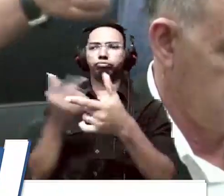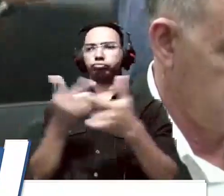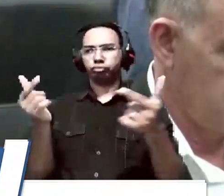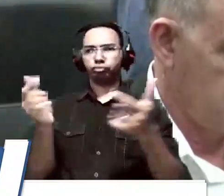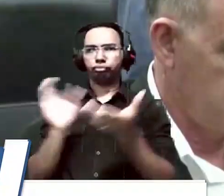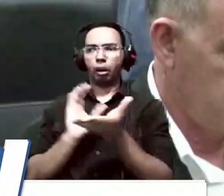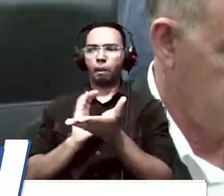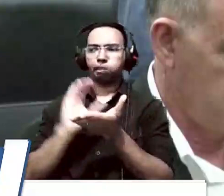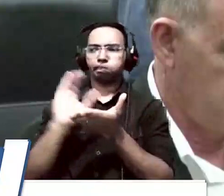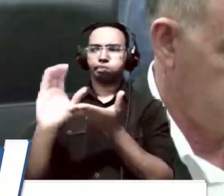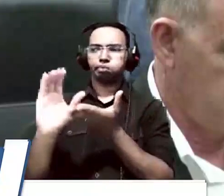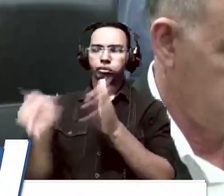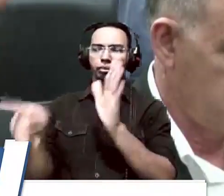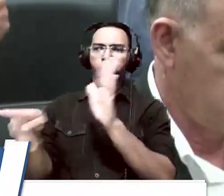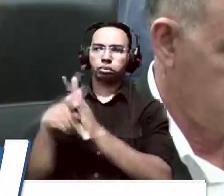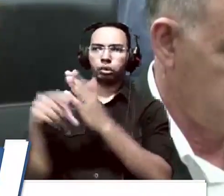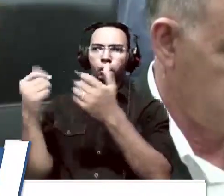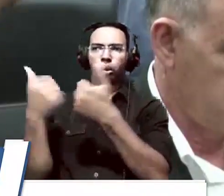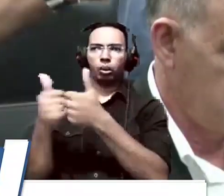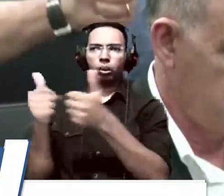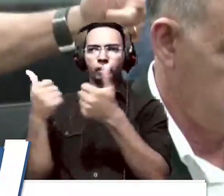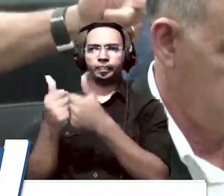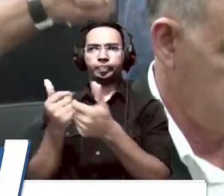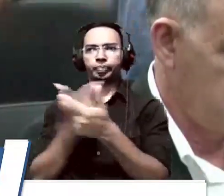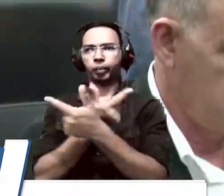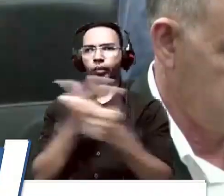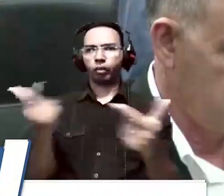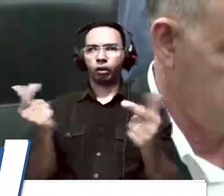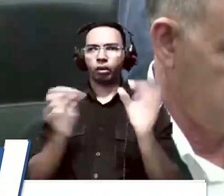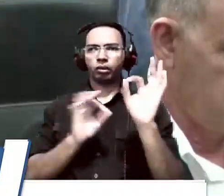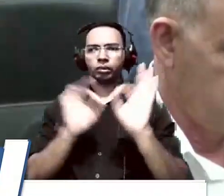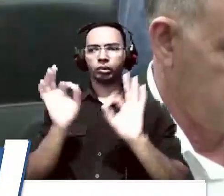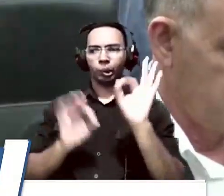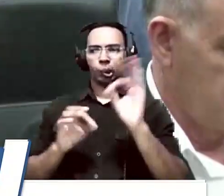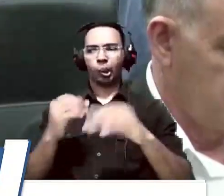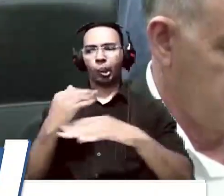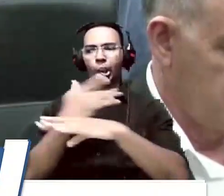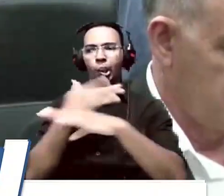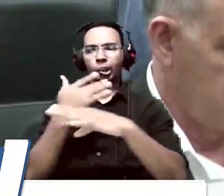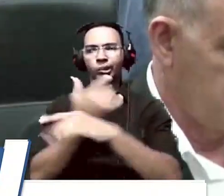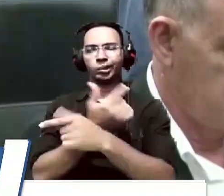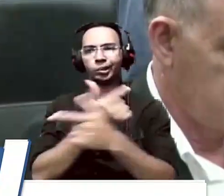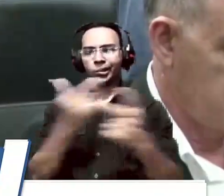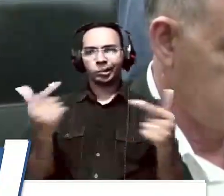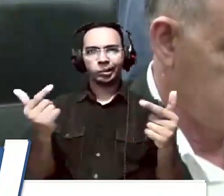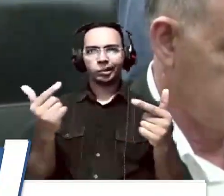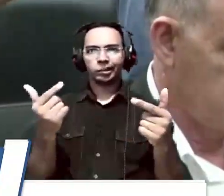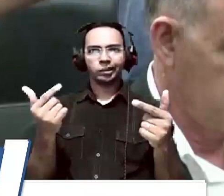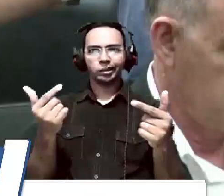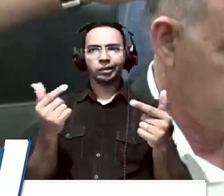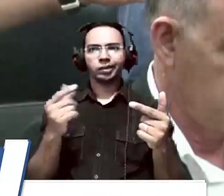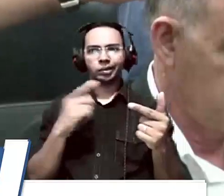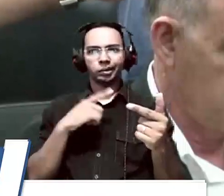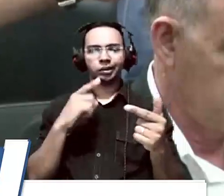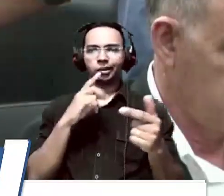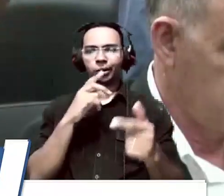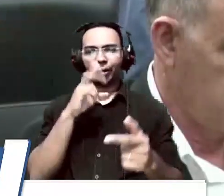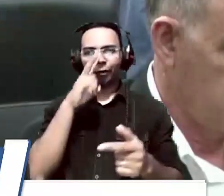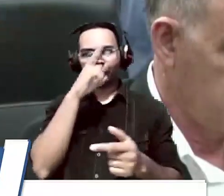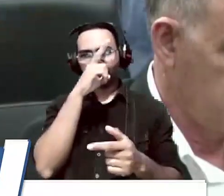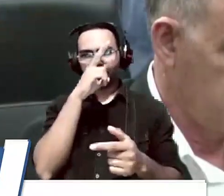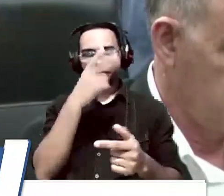próprio transporte, não existe investimento em mobilidade urbana, não existe um fortalecimento nessa